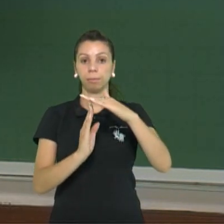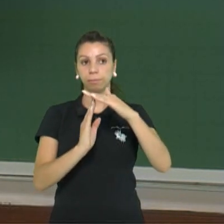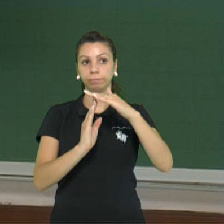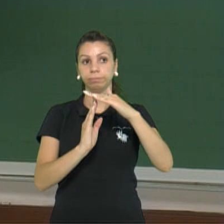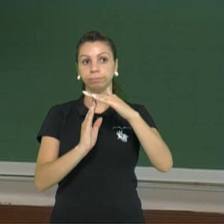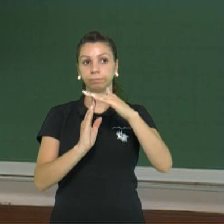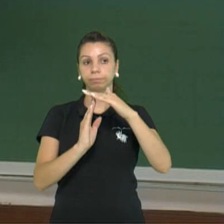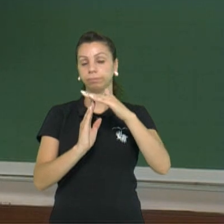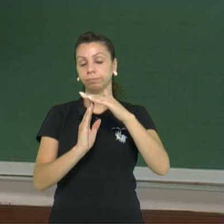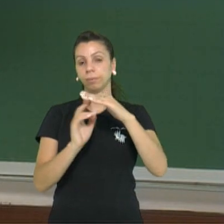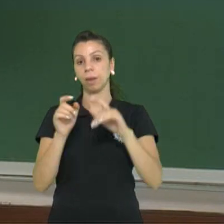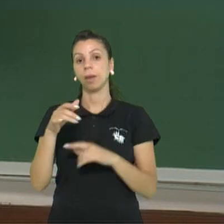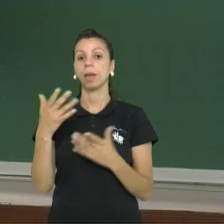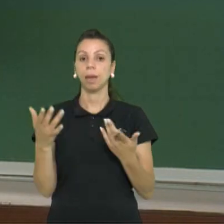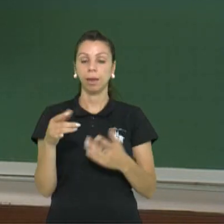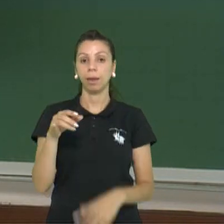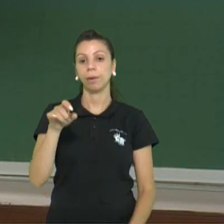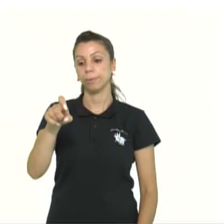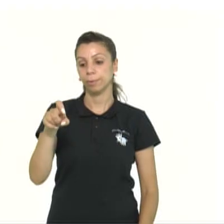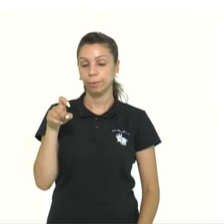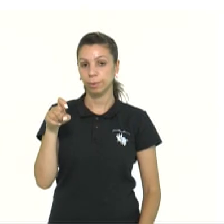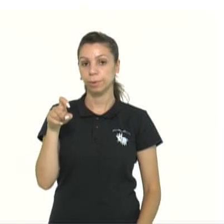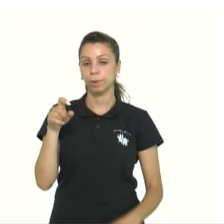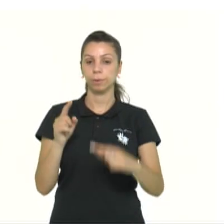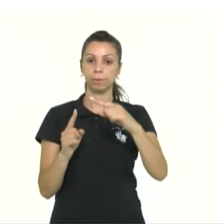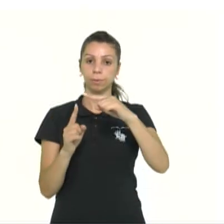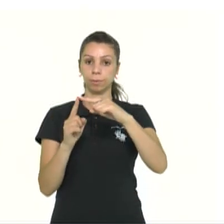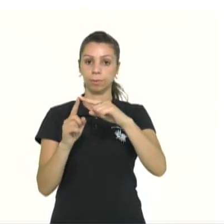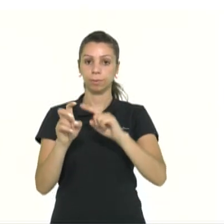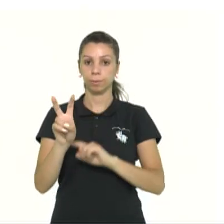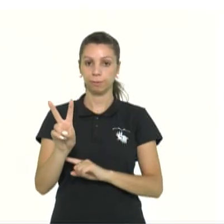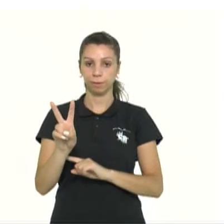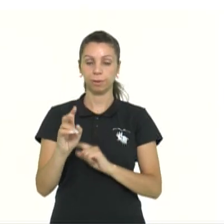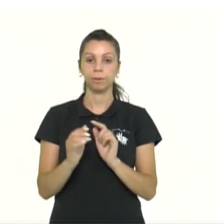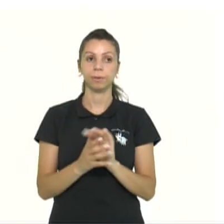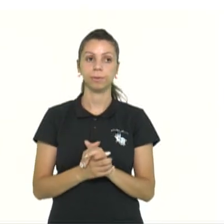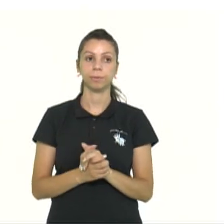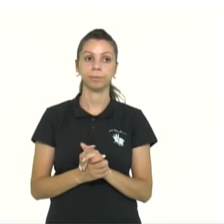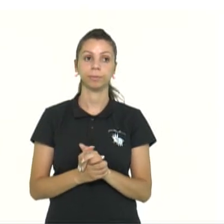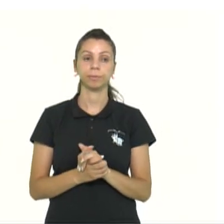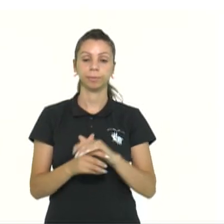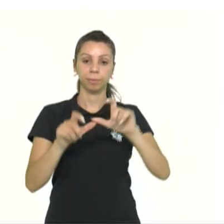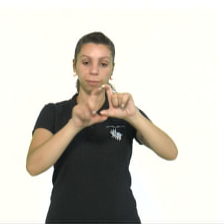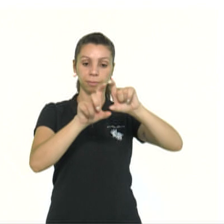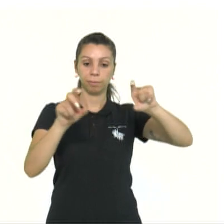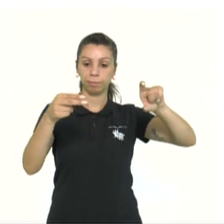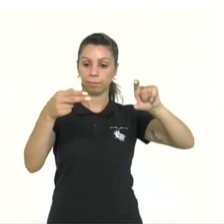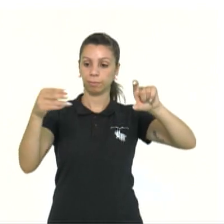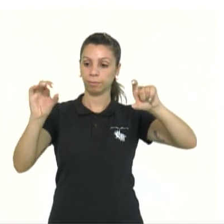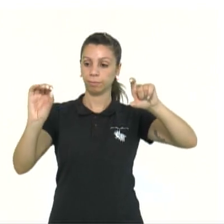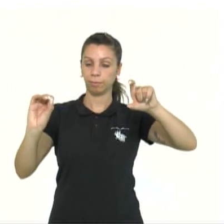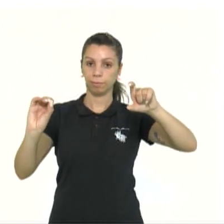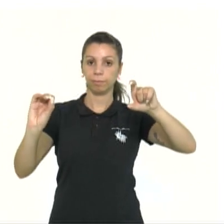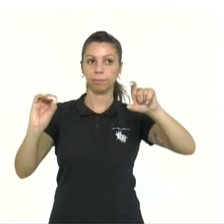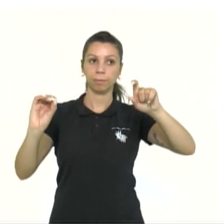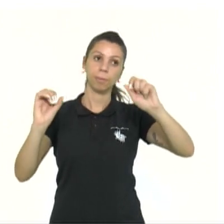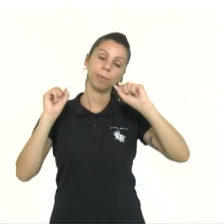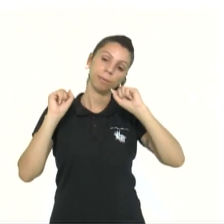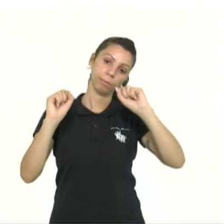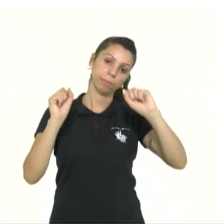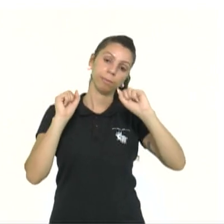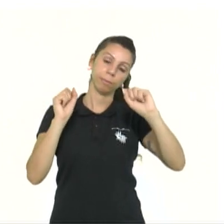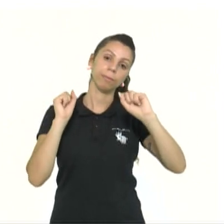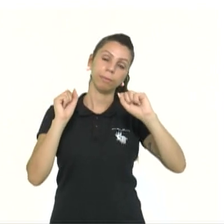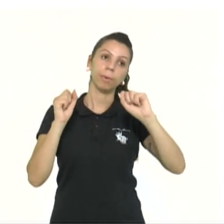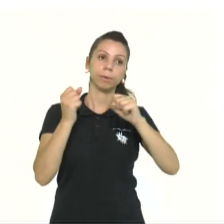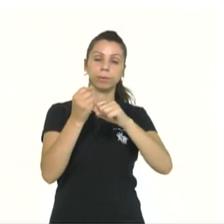do vértice. Vamos igualar a função a zero. Igualando a função a zero, eu posso fatorar,